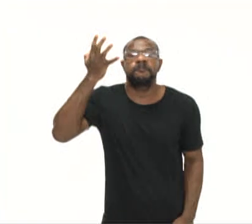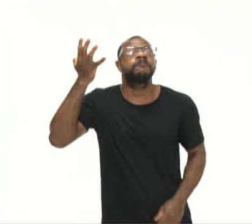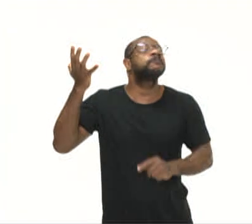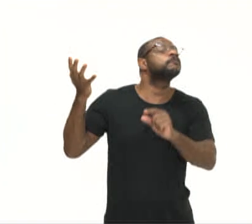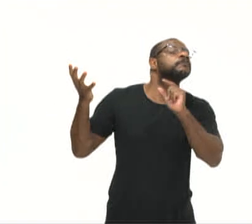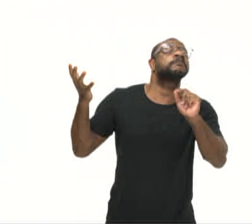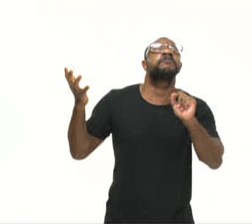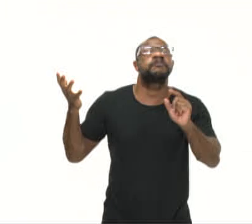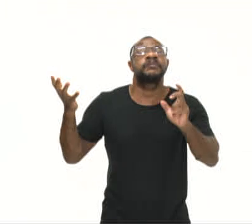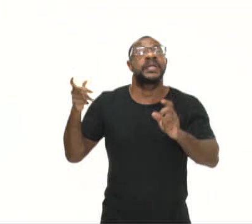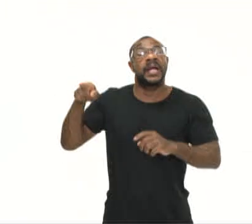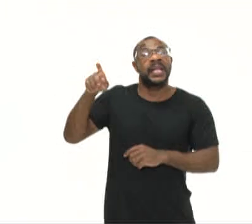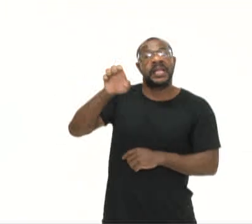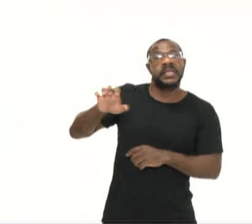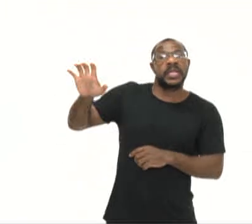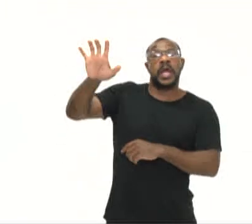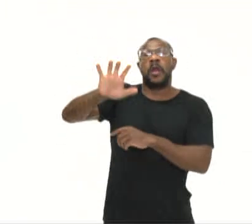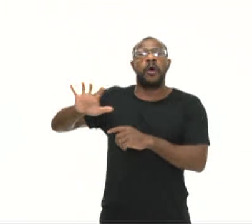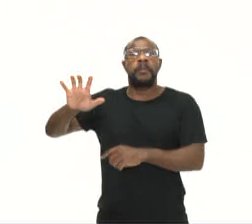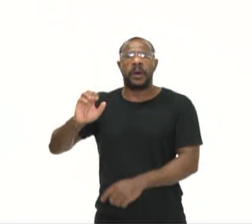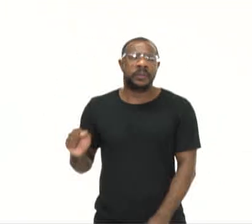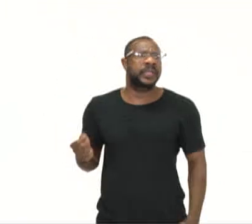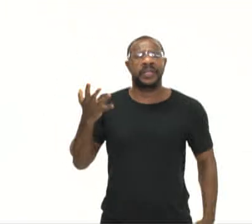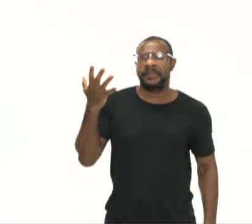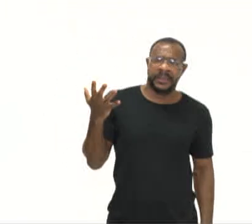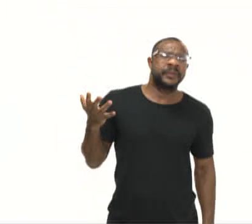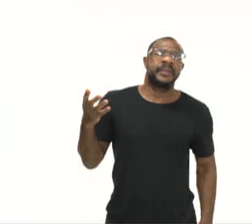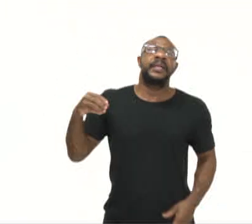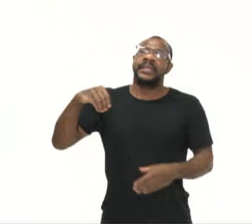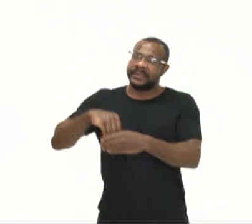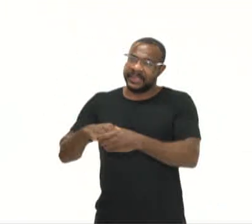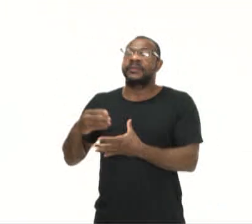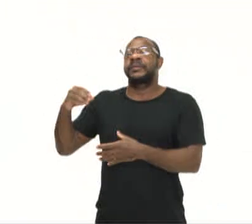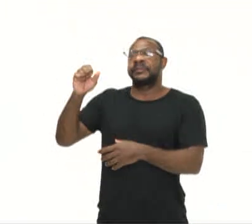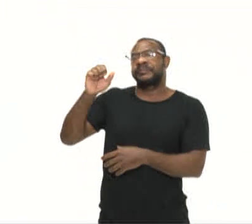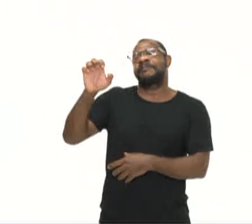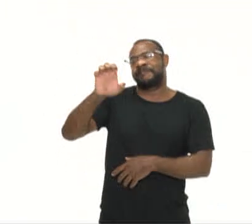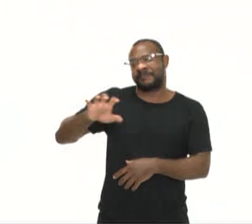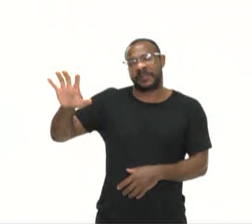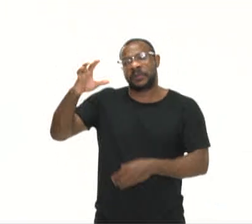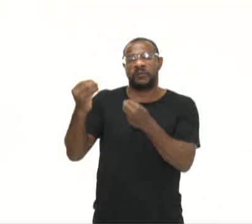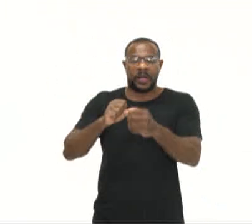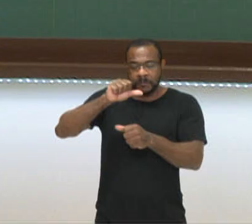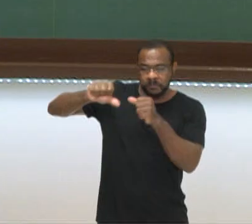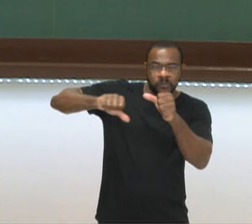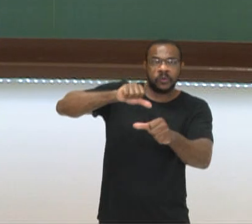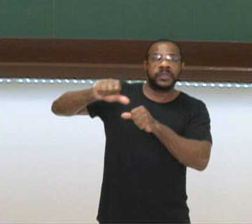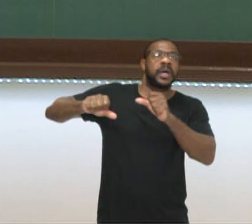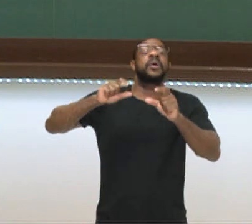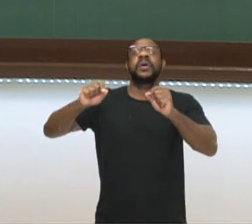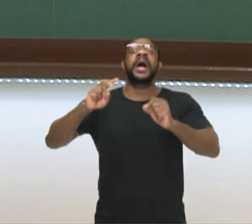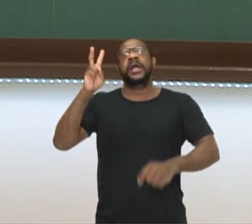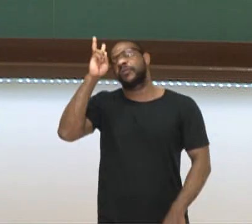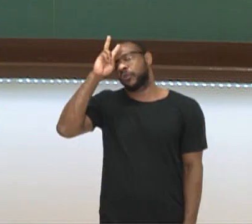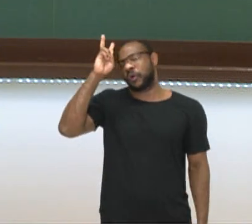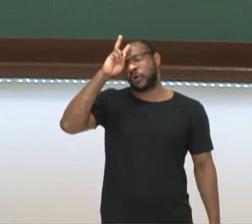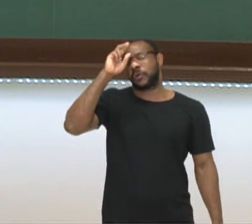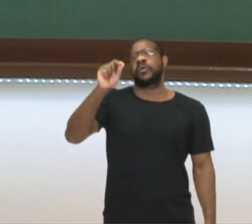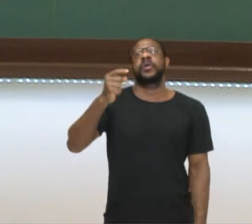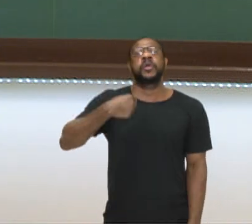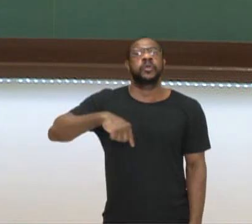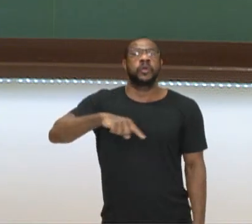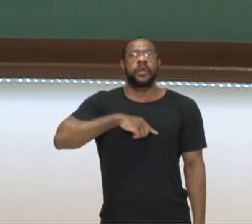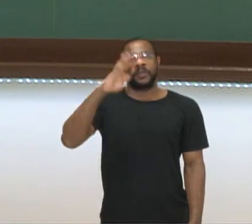acontecimentos da Europa que vão acontecer num contexto do continente europeu vão transformar a história do